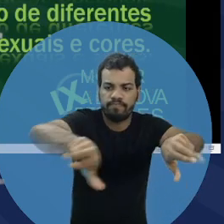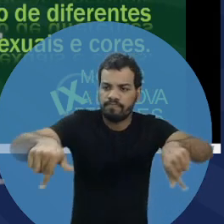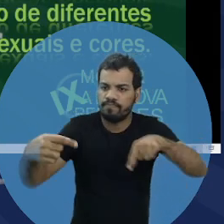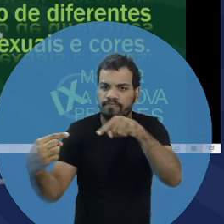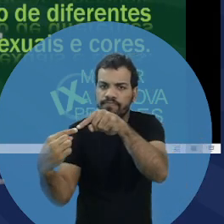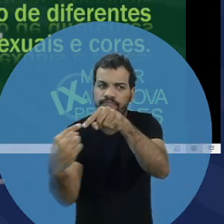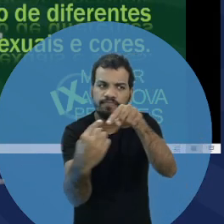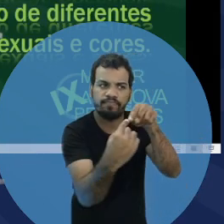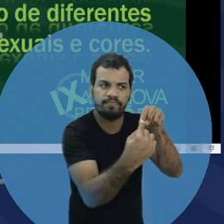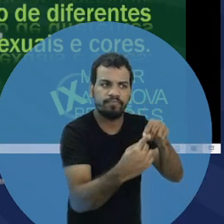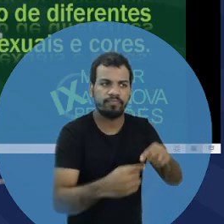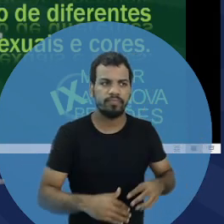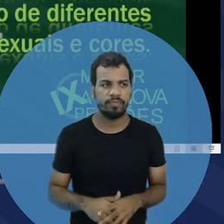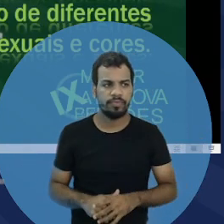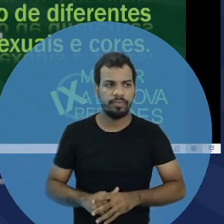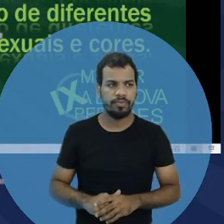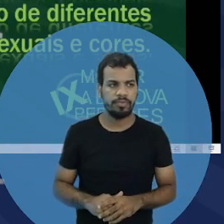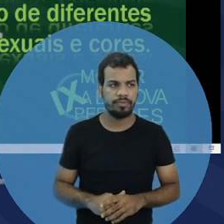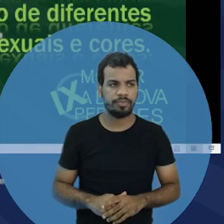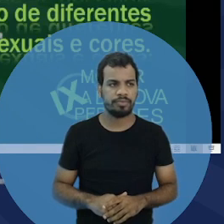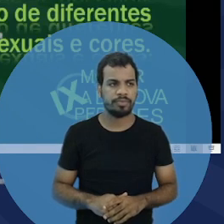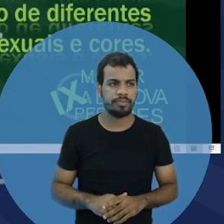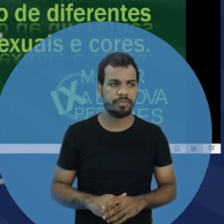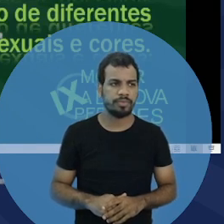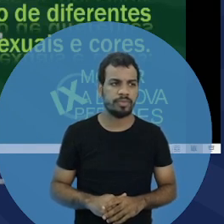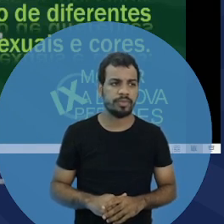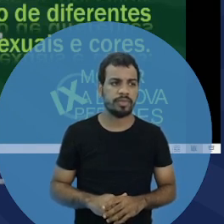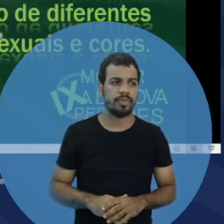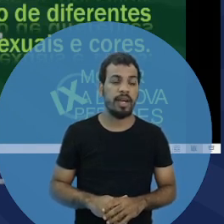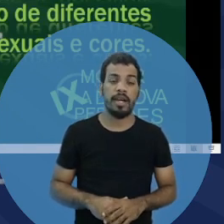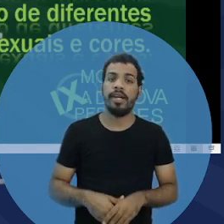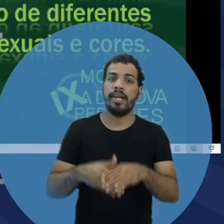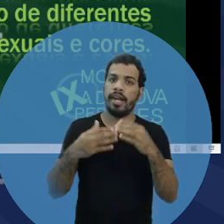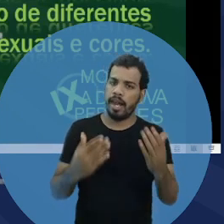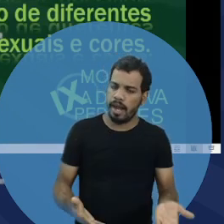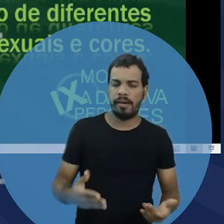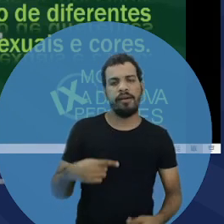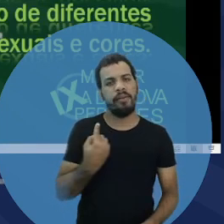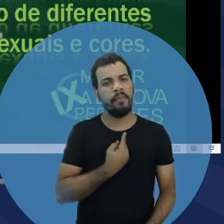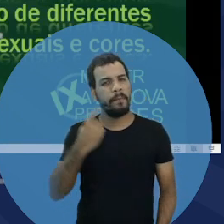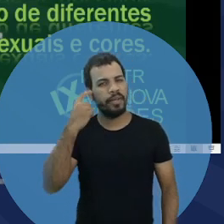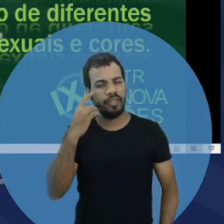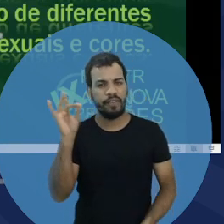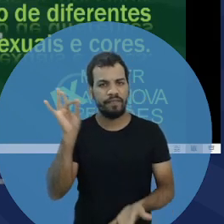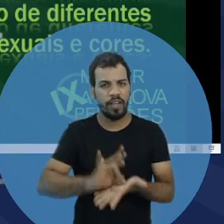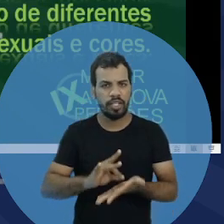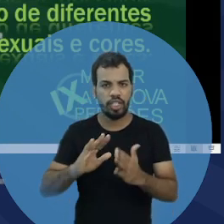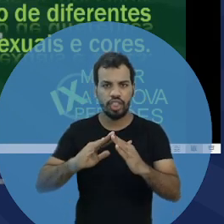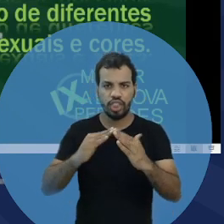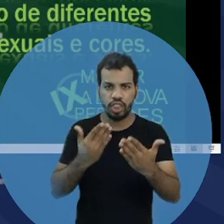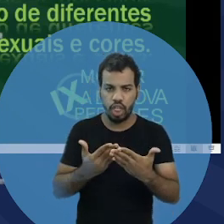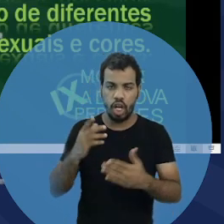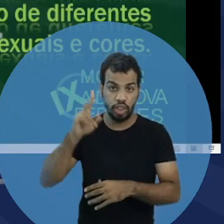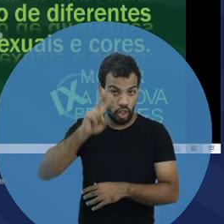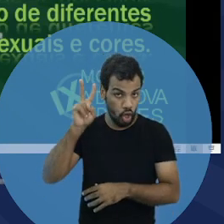E aí a gente pensou realmente em trazer a história, né,